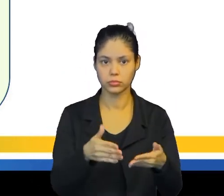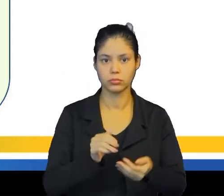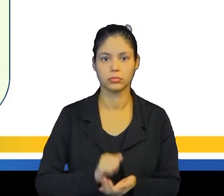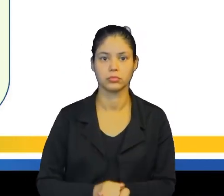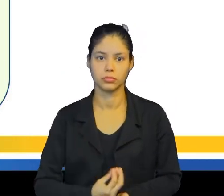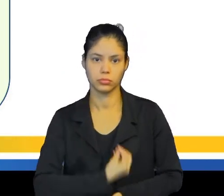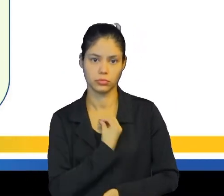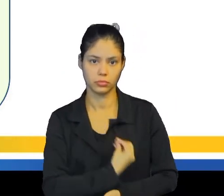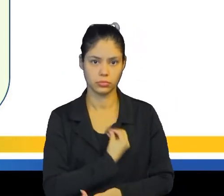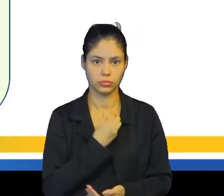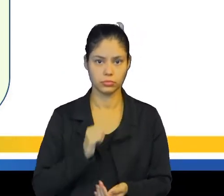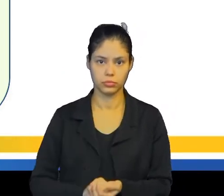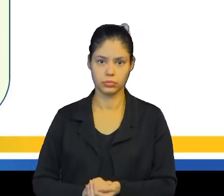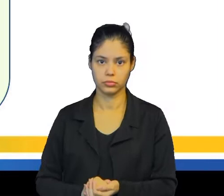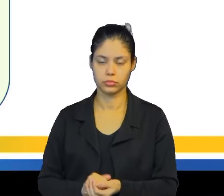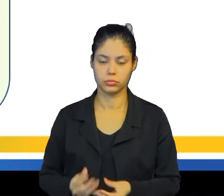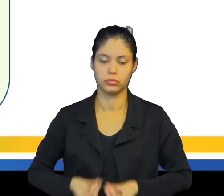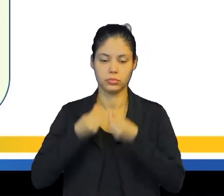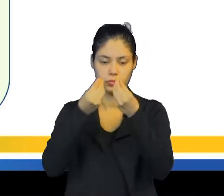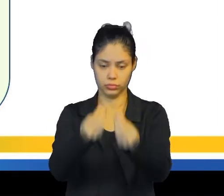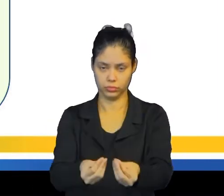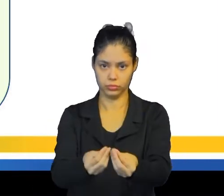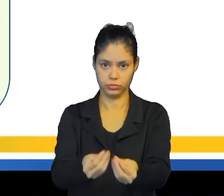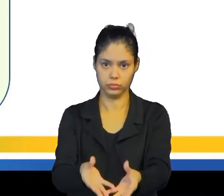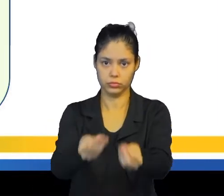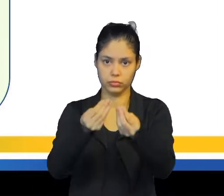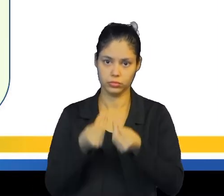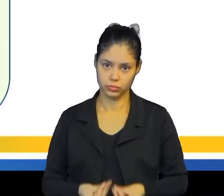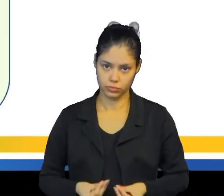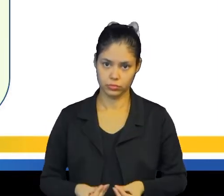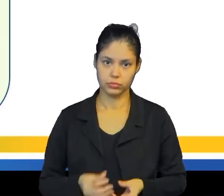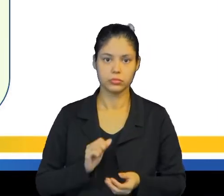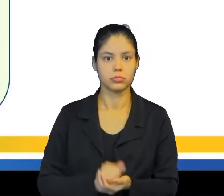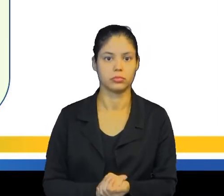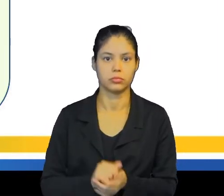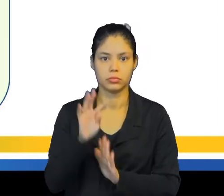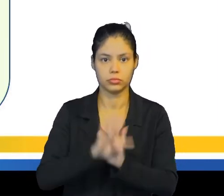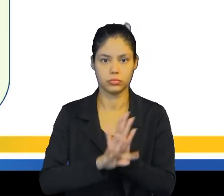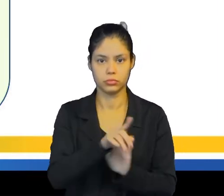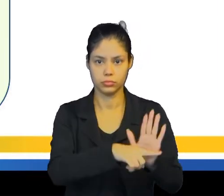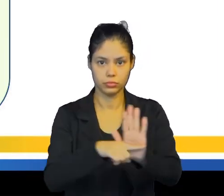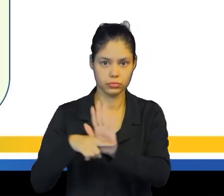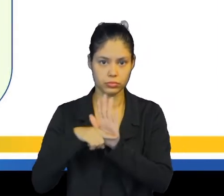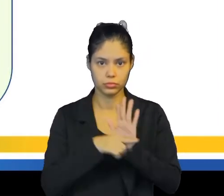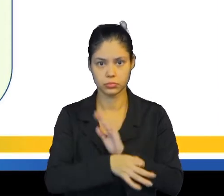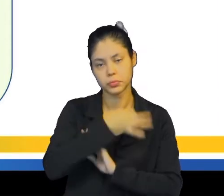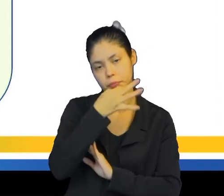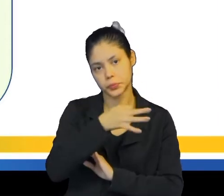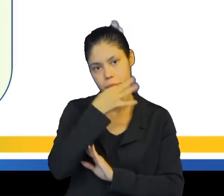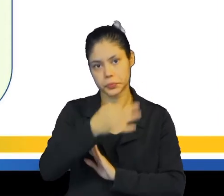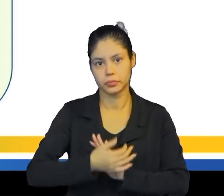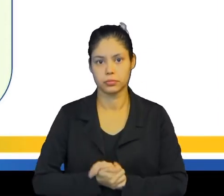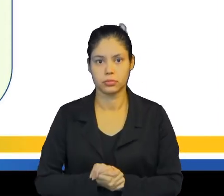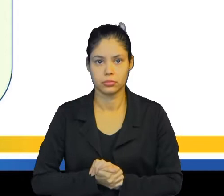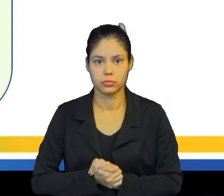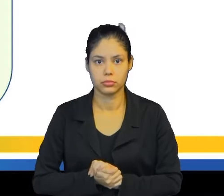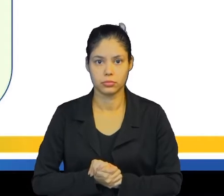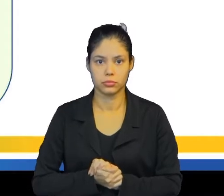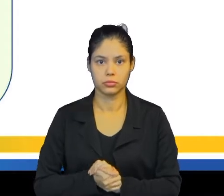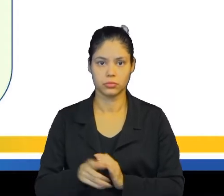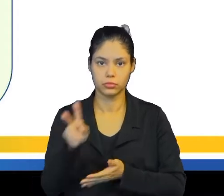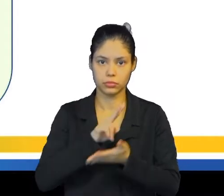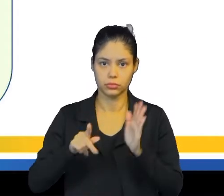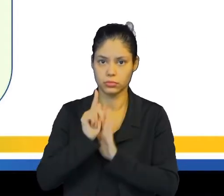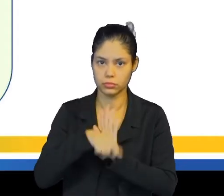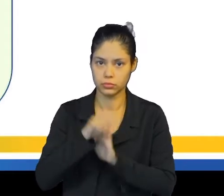e objetiva. Presença de destinatário e remetente. Texto expositivo e argumentativo. A carta